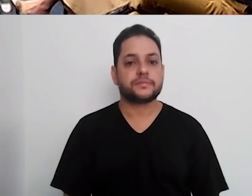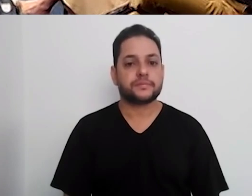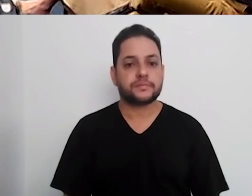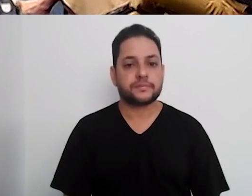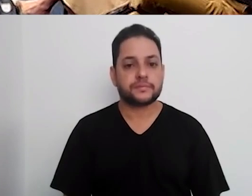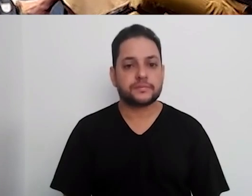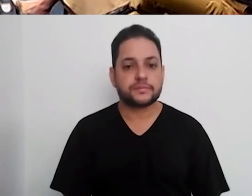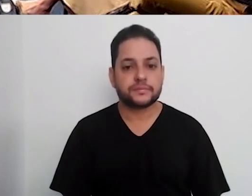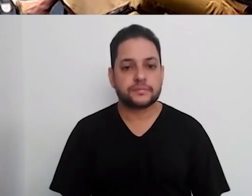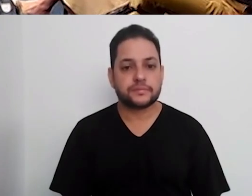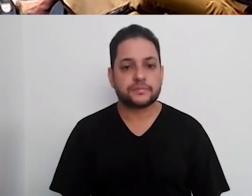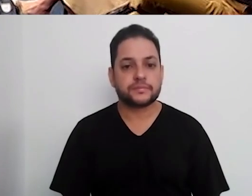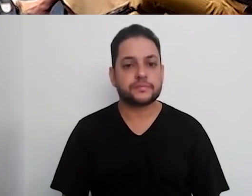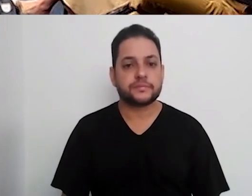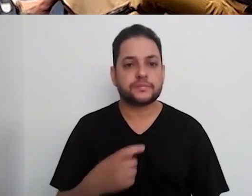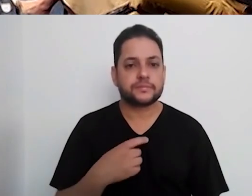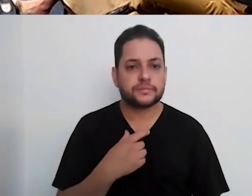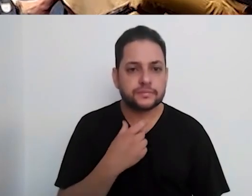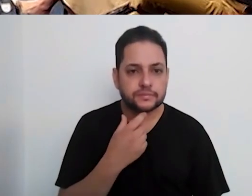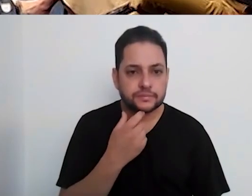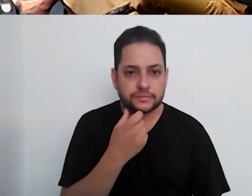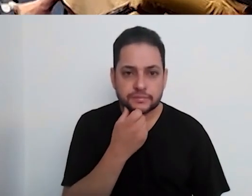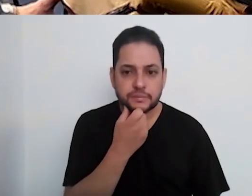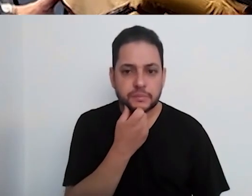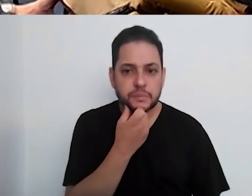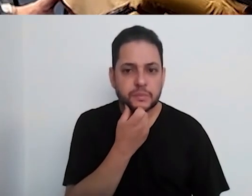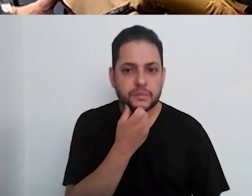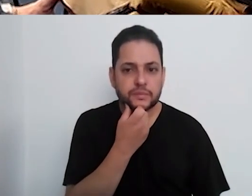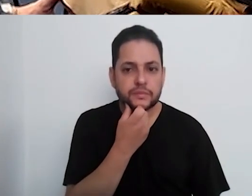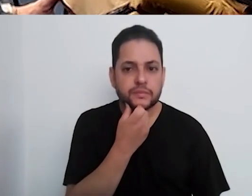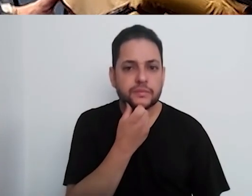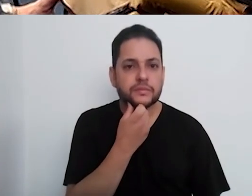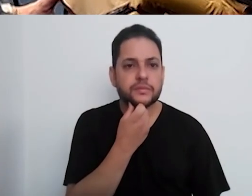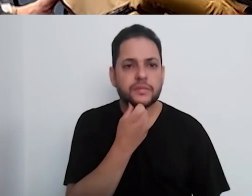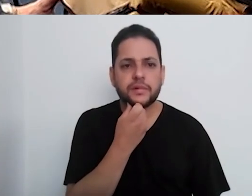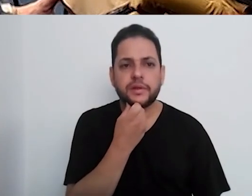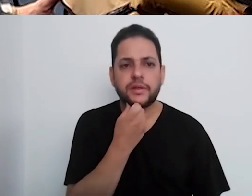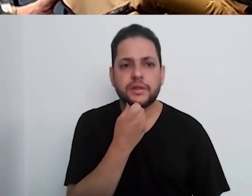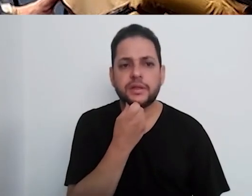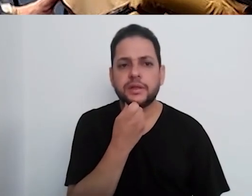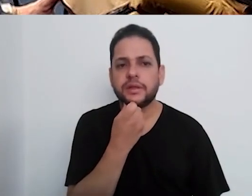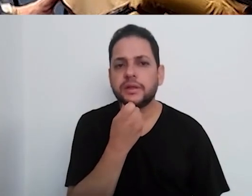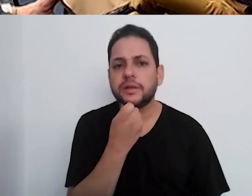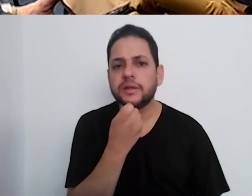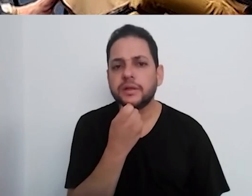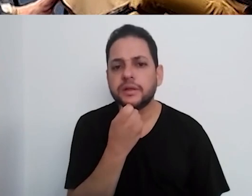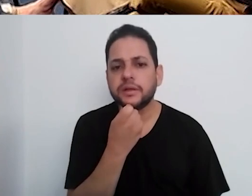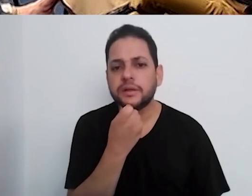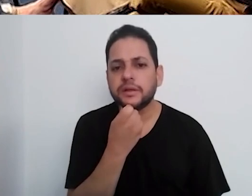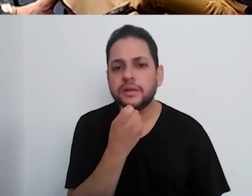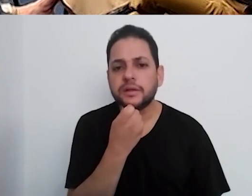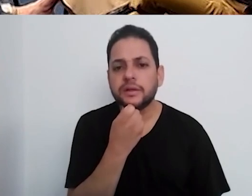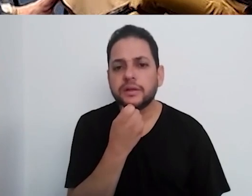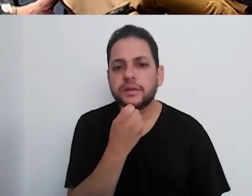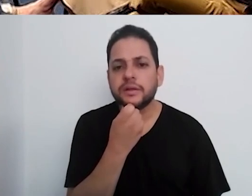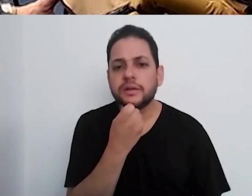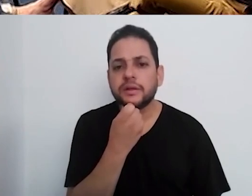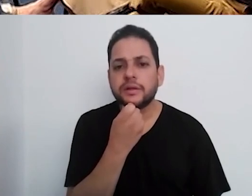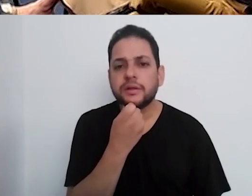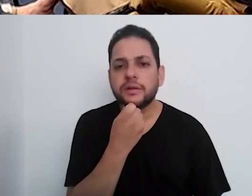na época da faculdade, a gente entra pensando em várias ideias assim, diferentes também ao longo da vida. A gente vai